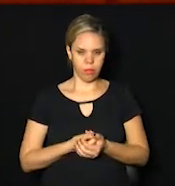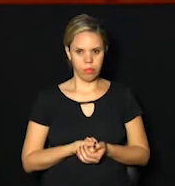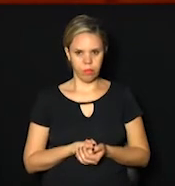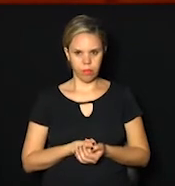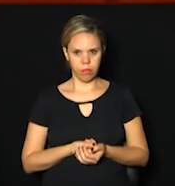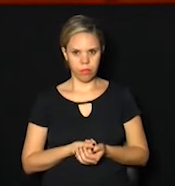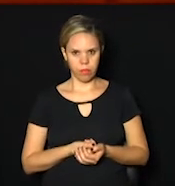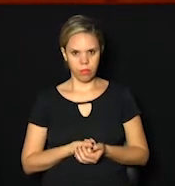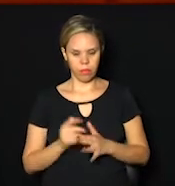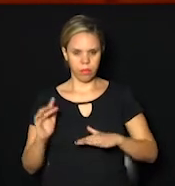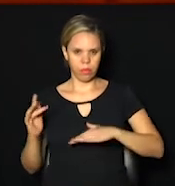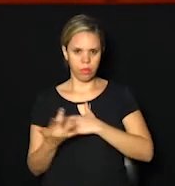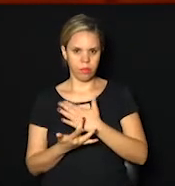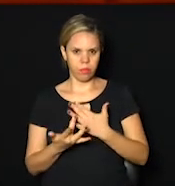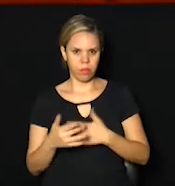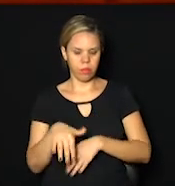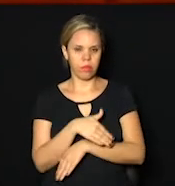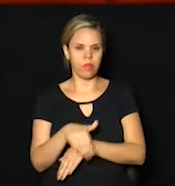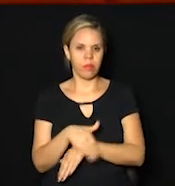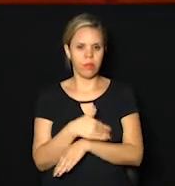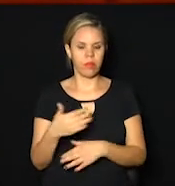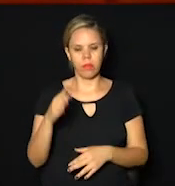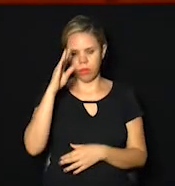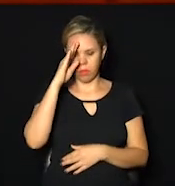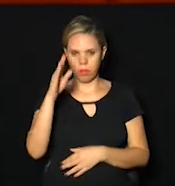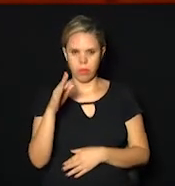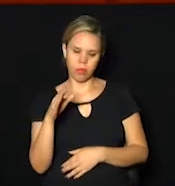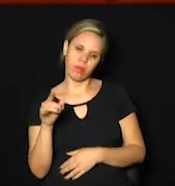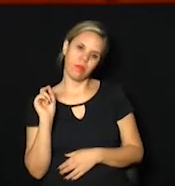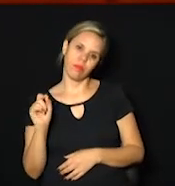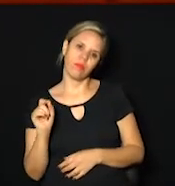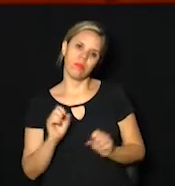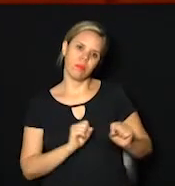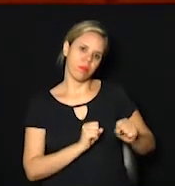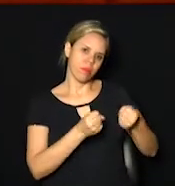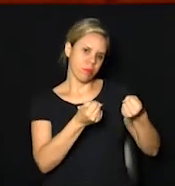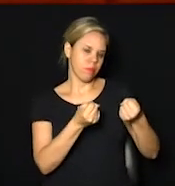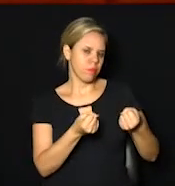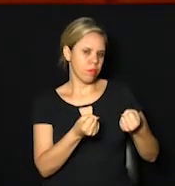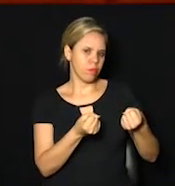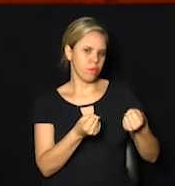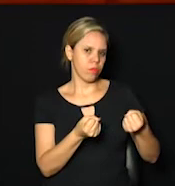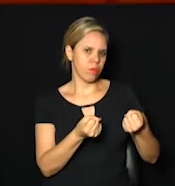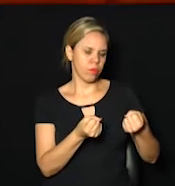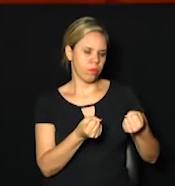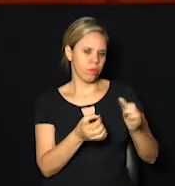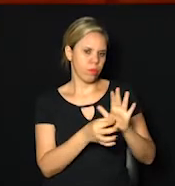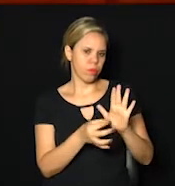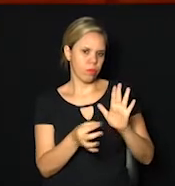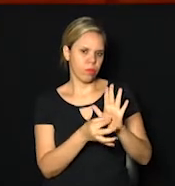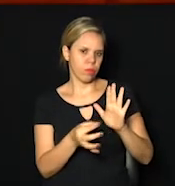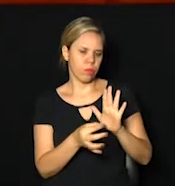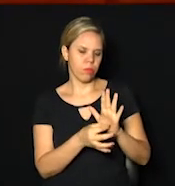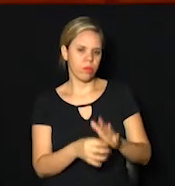Na rede social, nas ruas, mas principalmente quem defendeu um ou outro ponto de vista foi